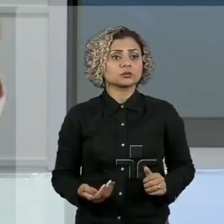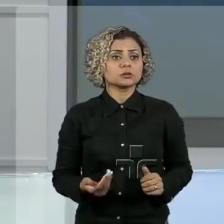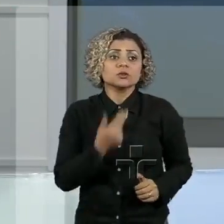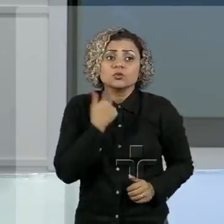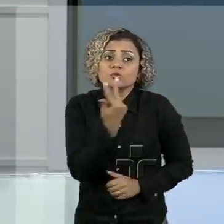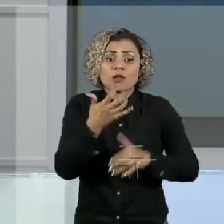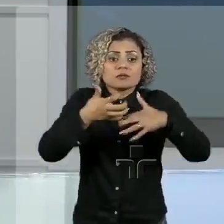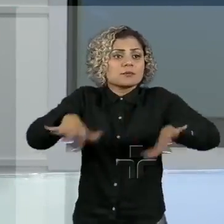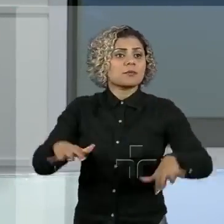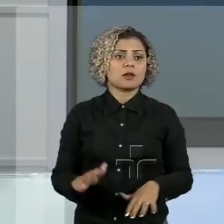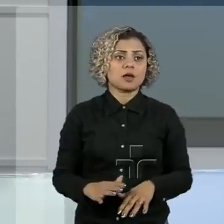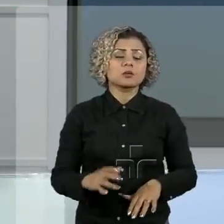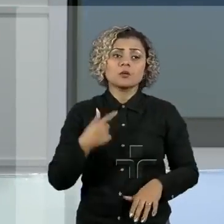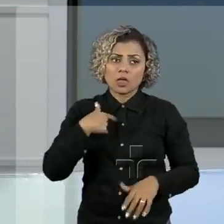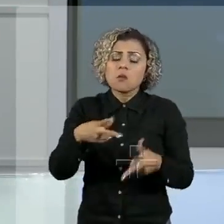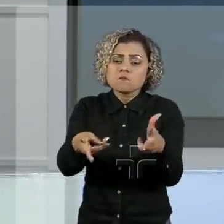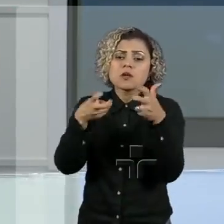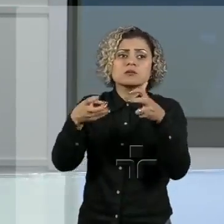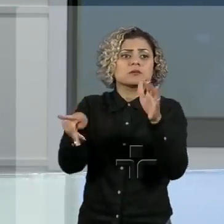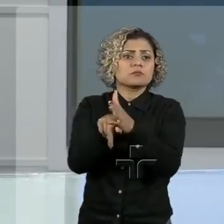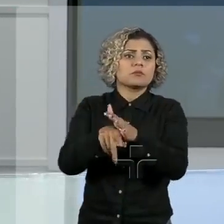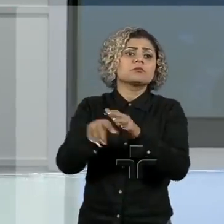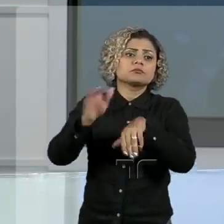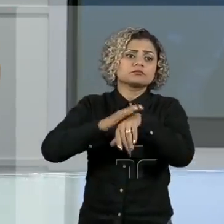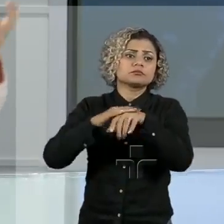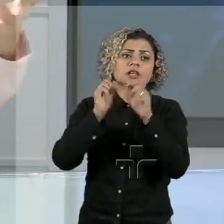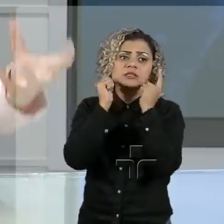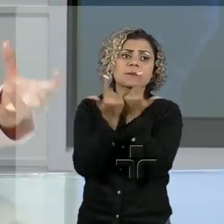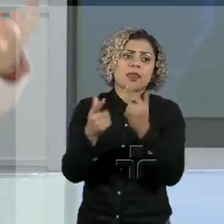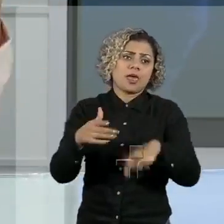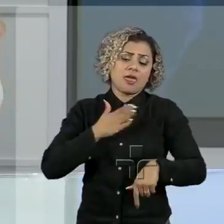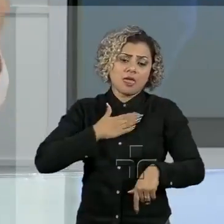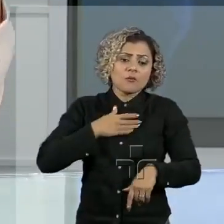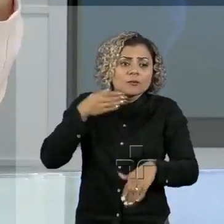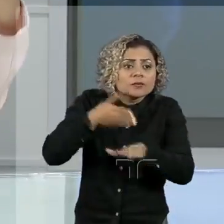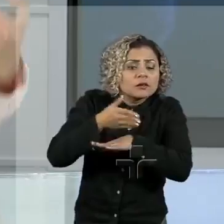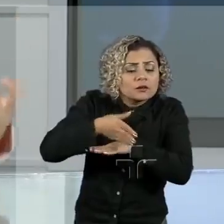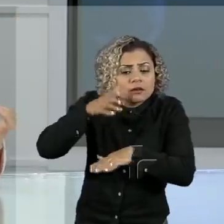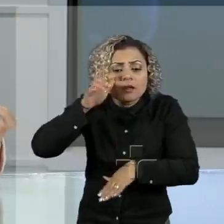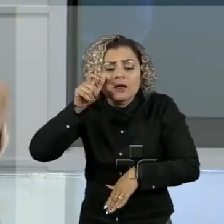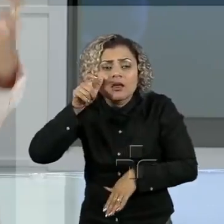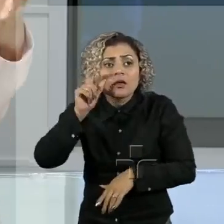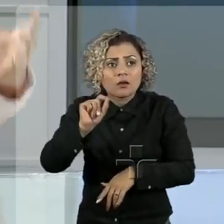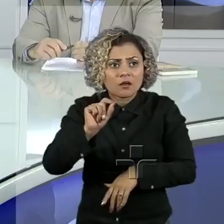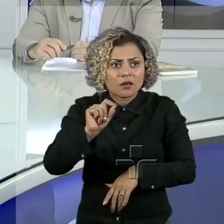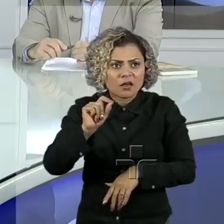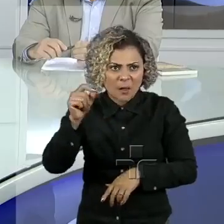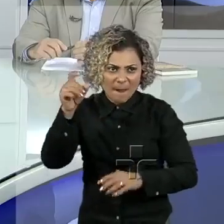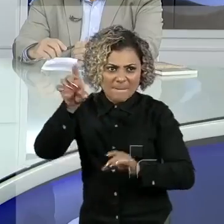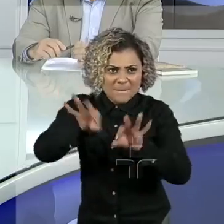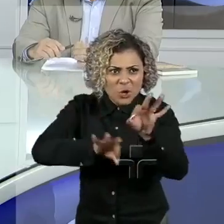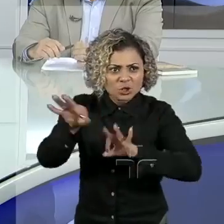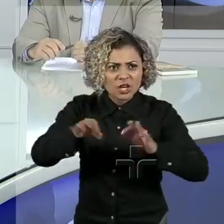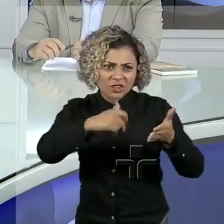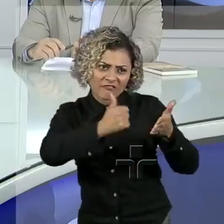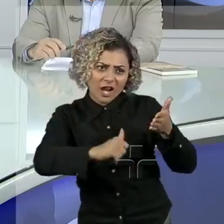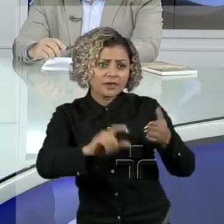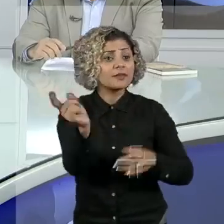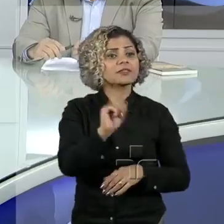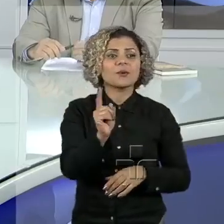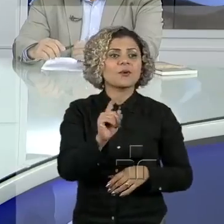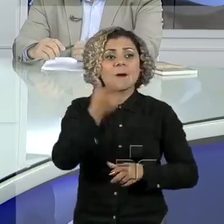estou sentindo isso dentro da Assembleia, né? As pessoas não analisam os projetos no seu mérito, as